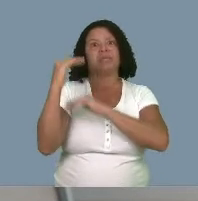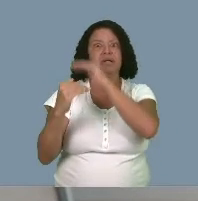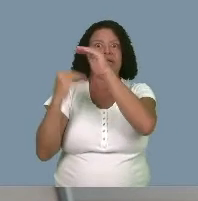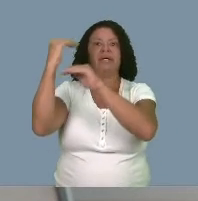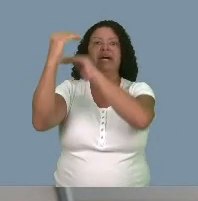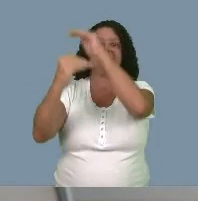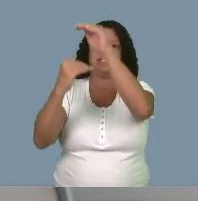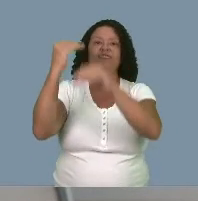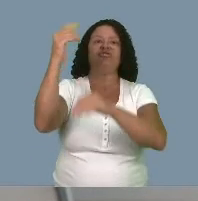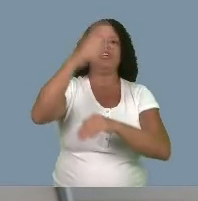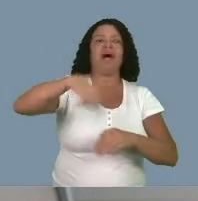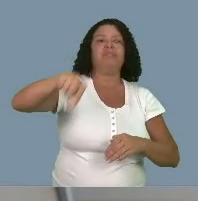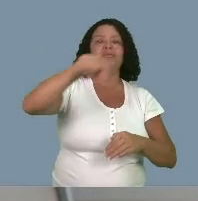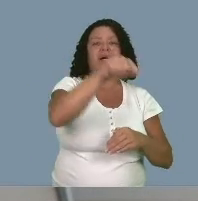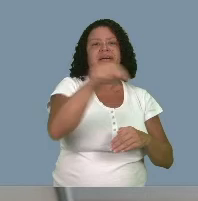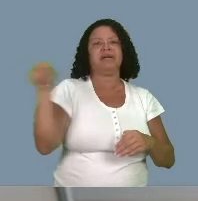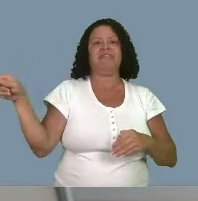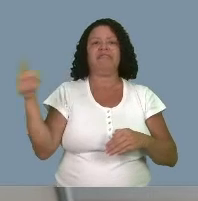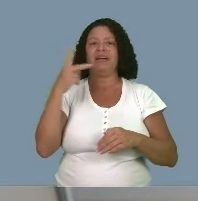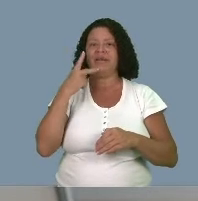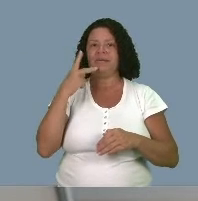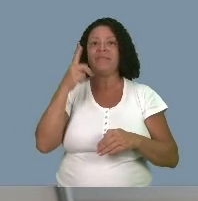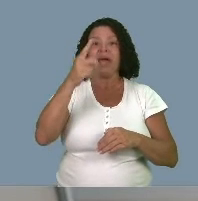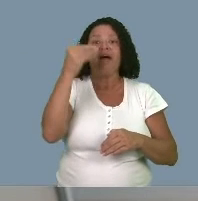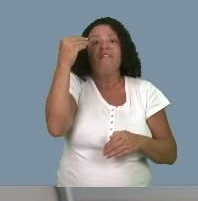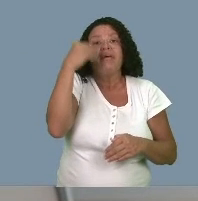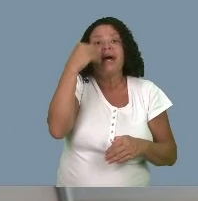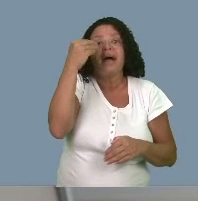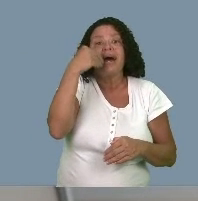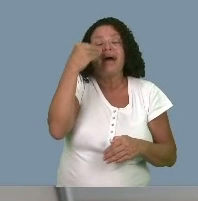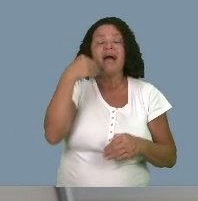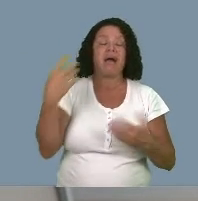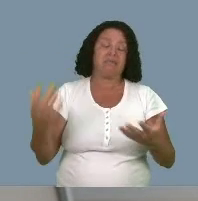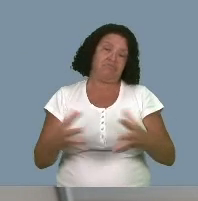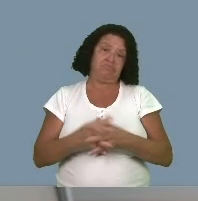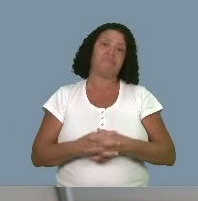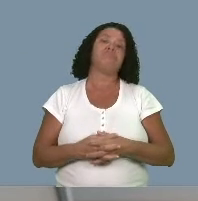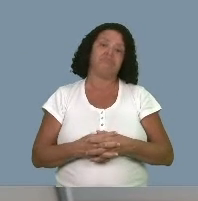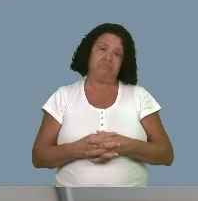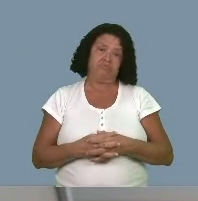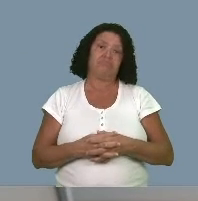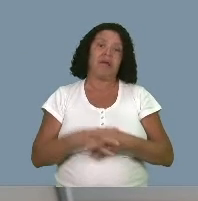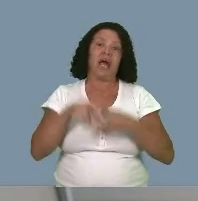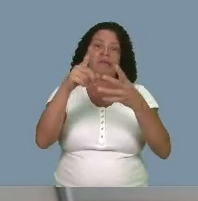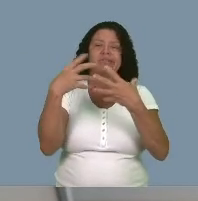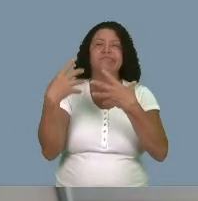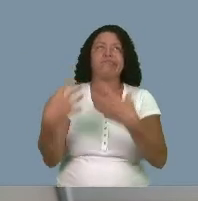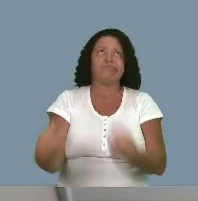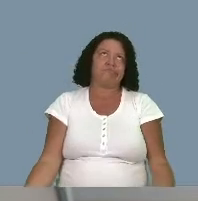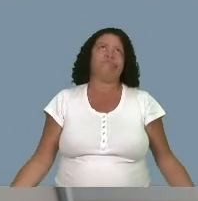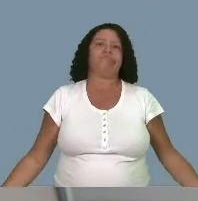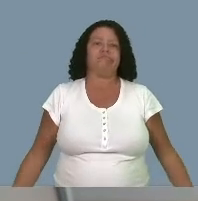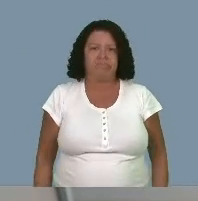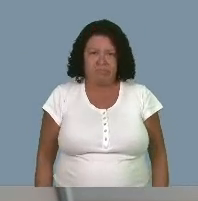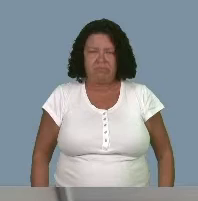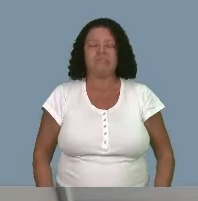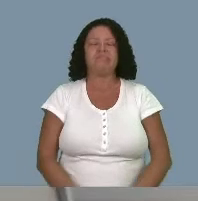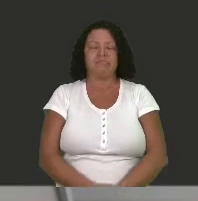e aproveitam-se também da nossa fraqueza, né, e a gente acaba caindo no descrédito.